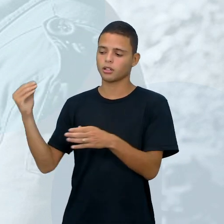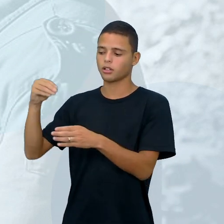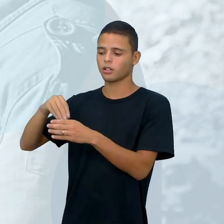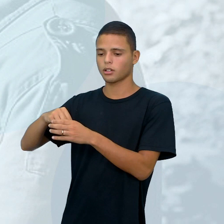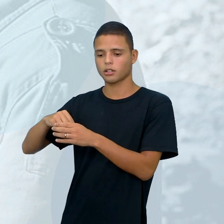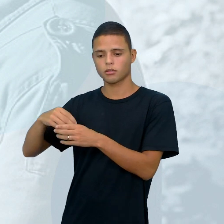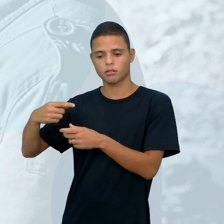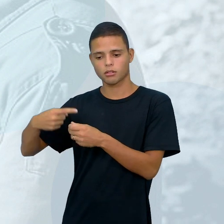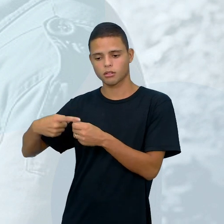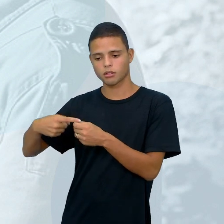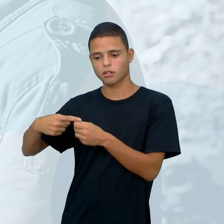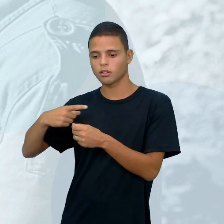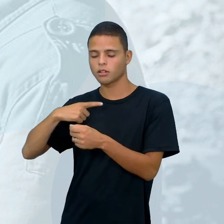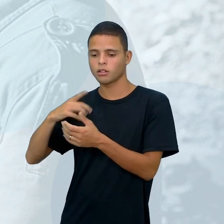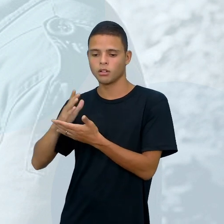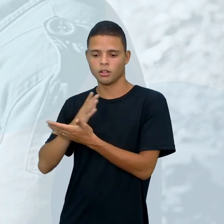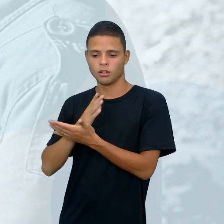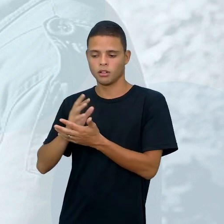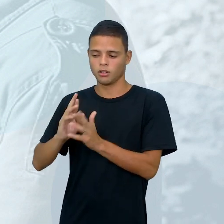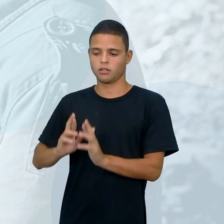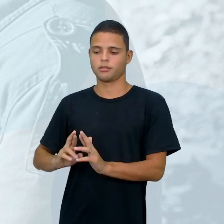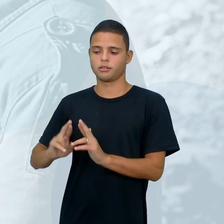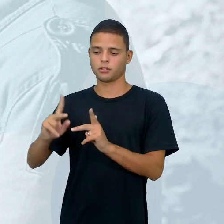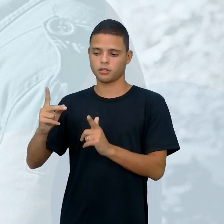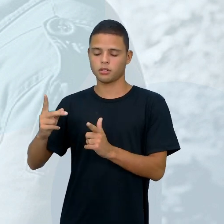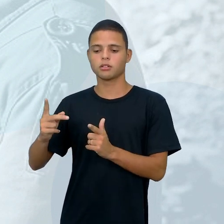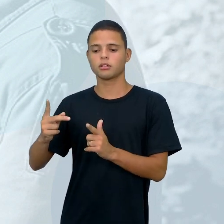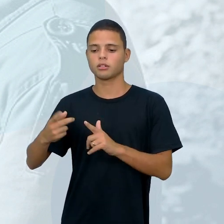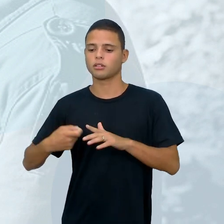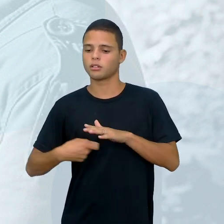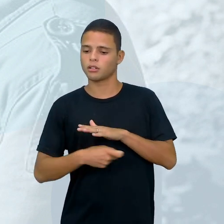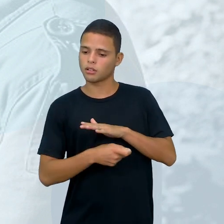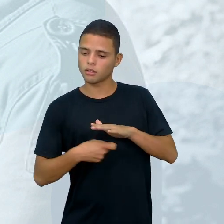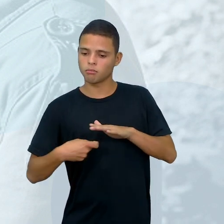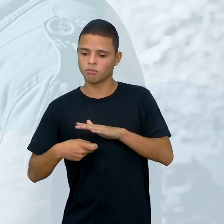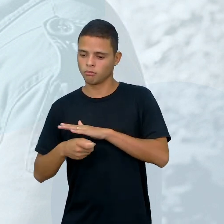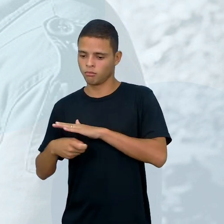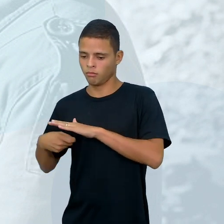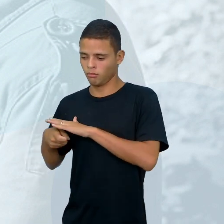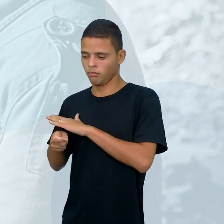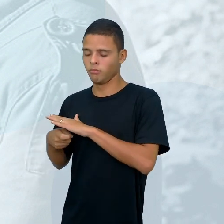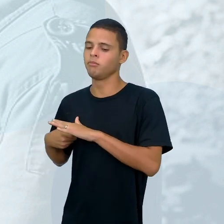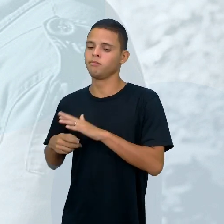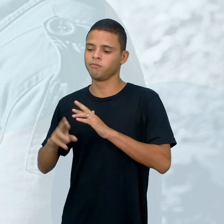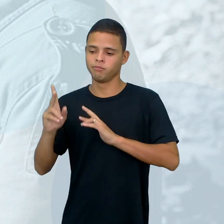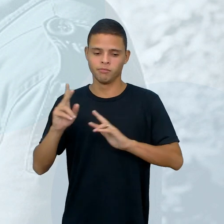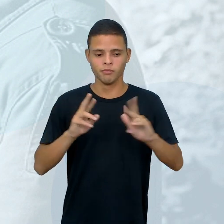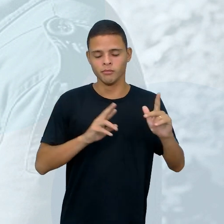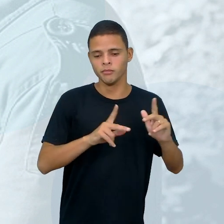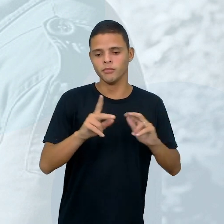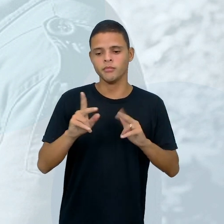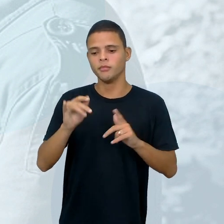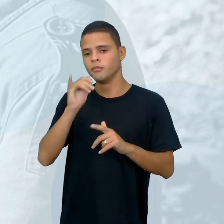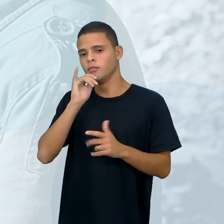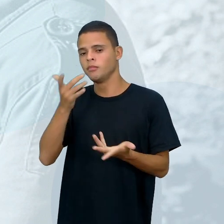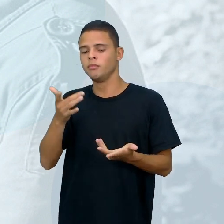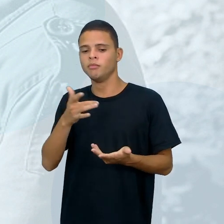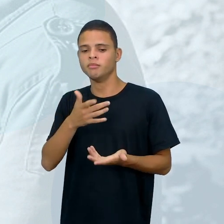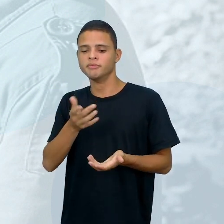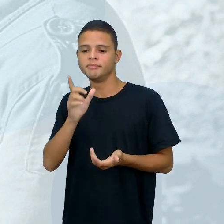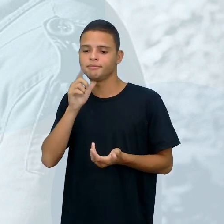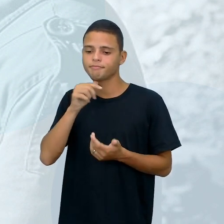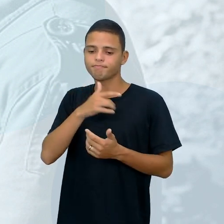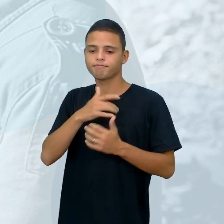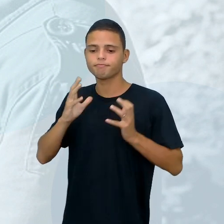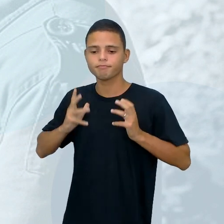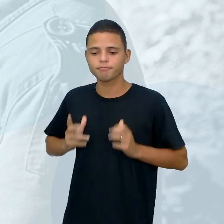existem diferenças do poder, do investimento do poder público, né? No setor, sei lá, no saneamento